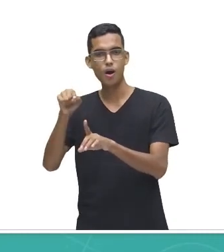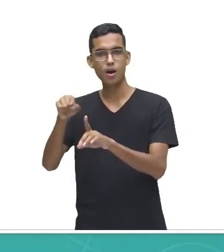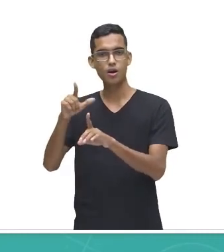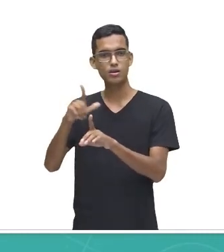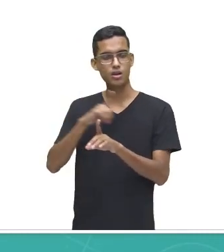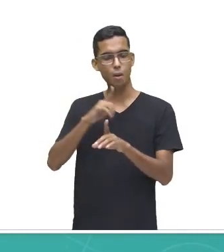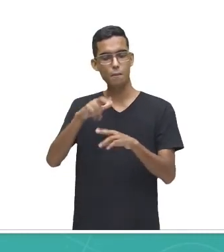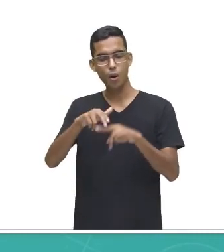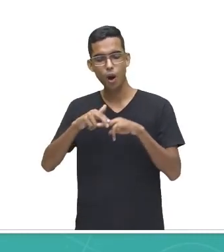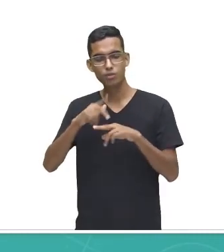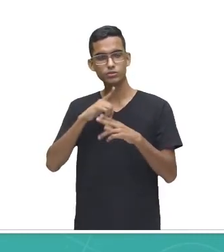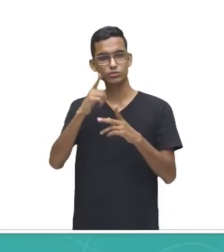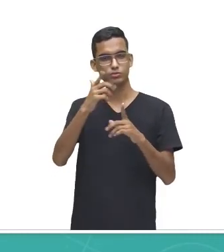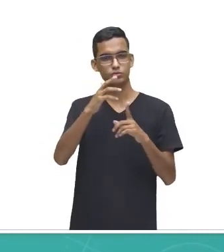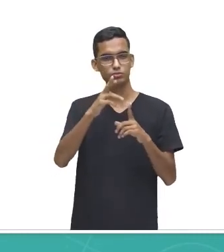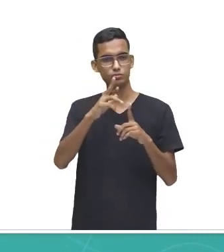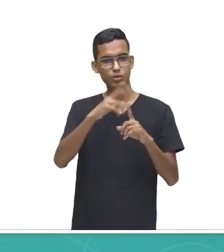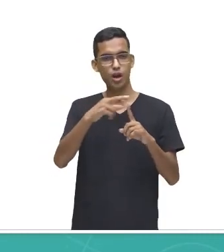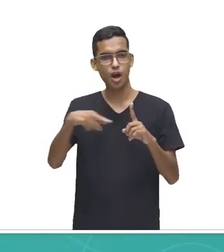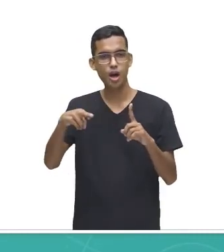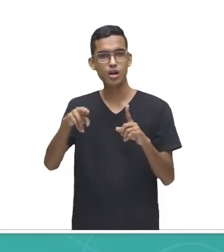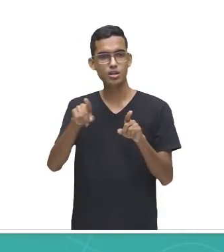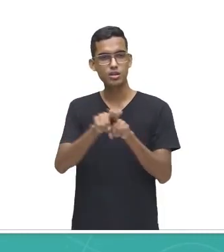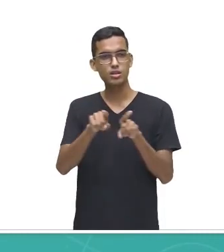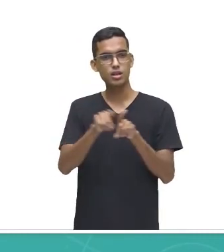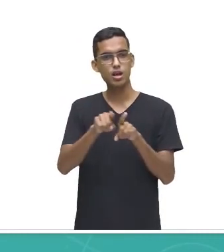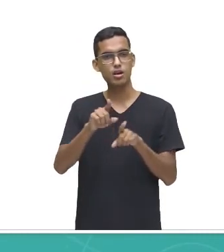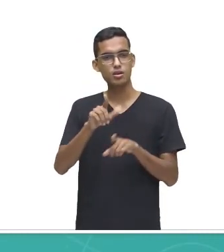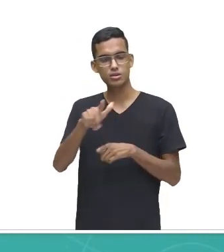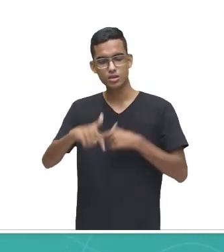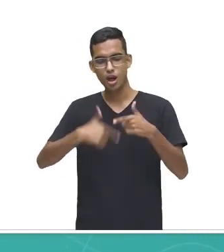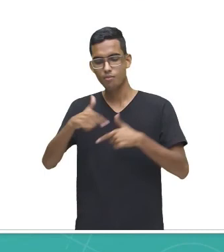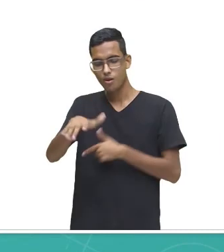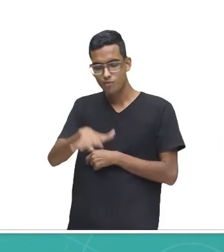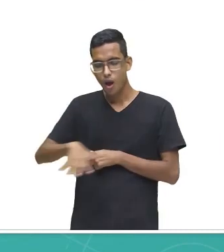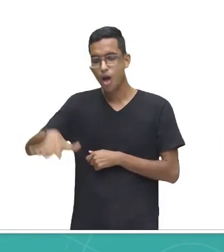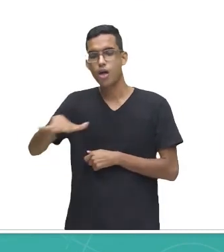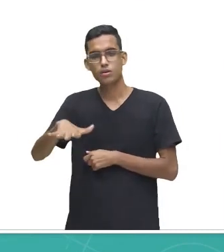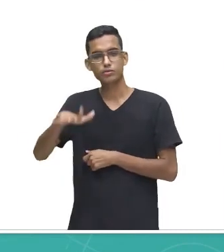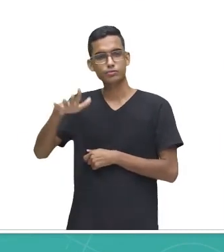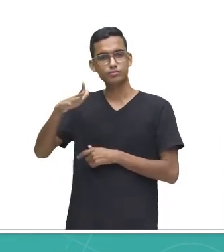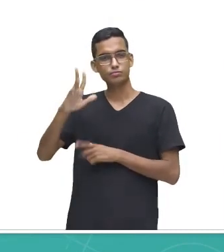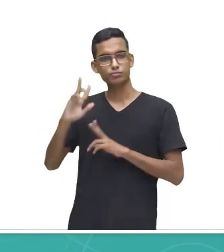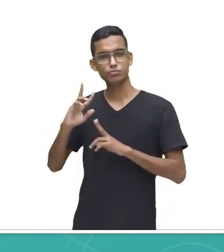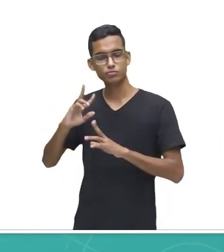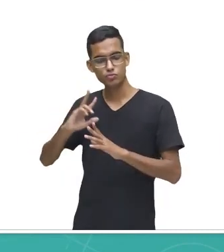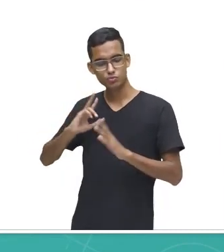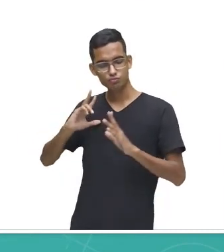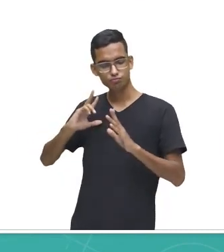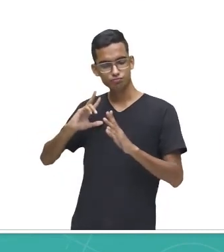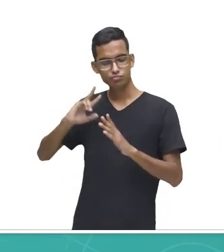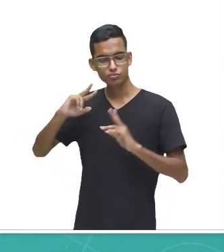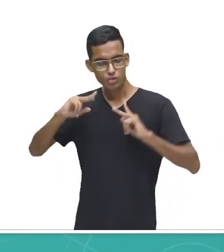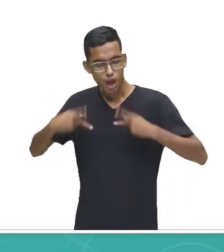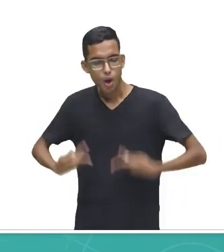teológico, doutrinário, trabalha a dimensão também do ser humano, como aquele que tem opções, que deve